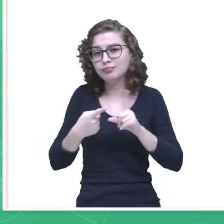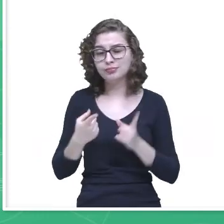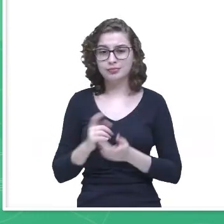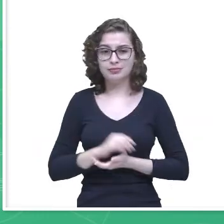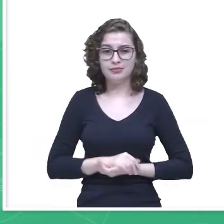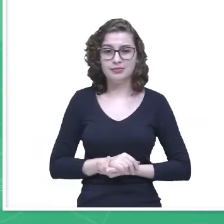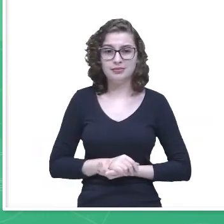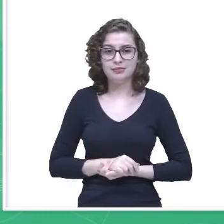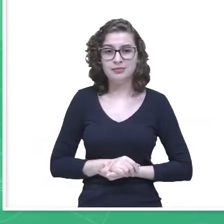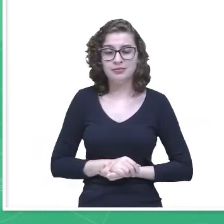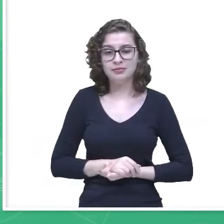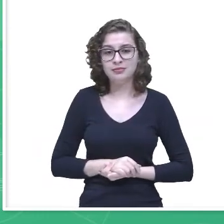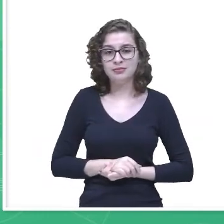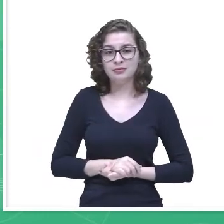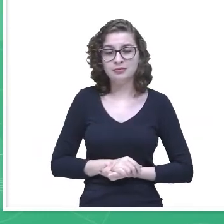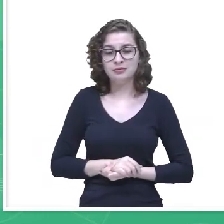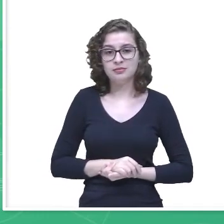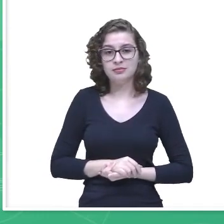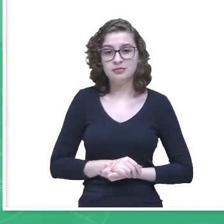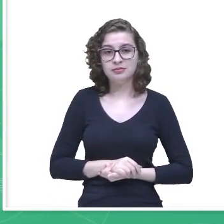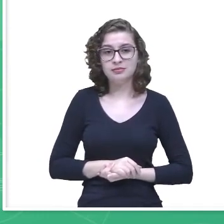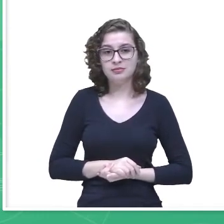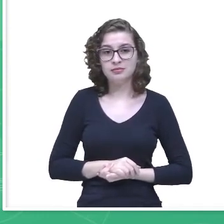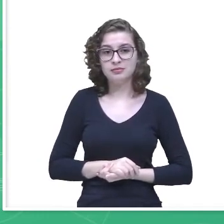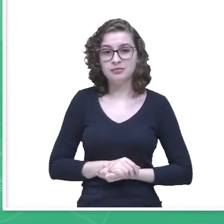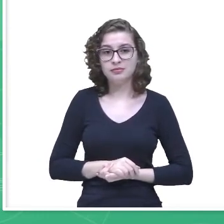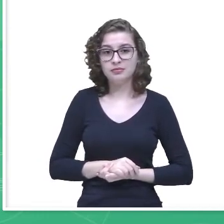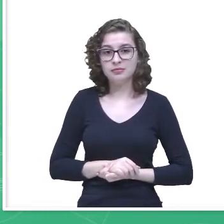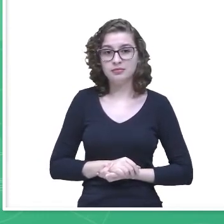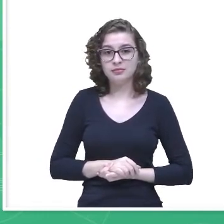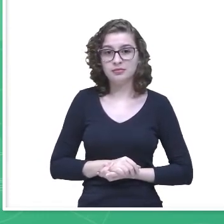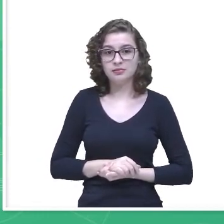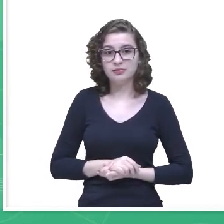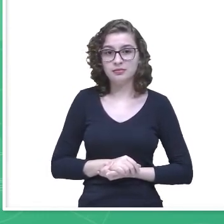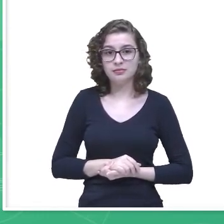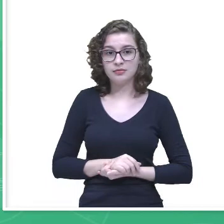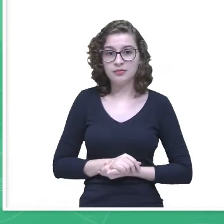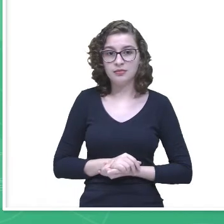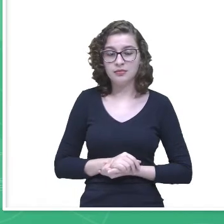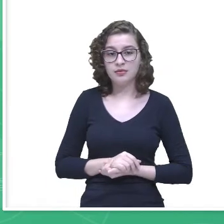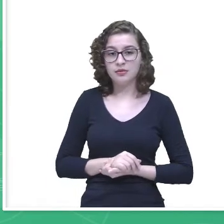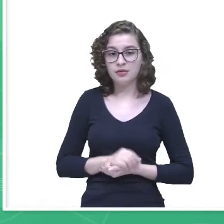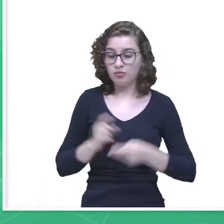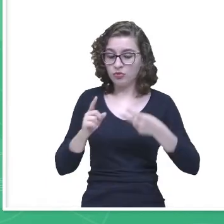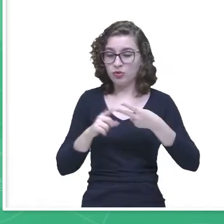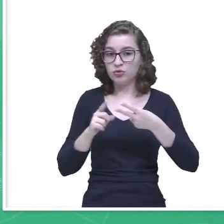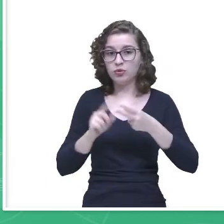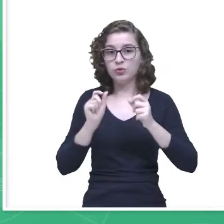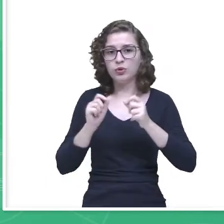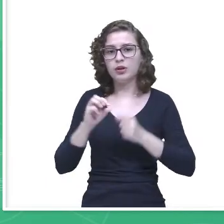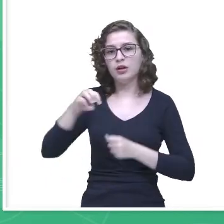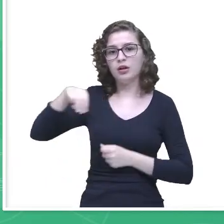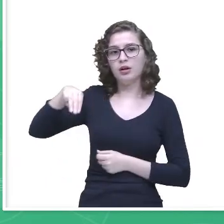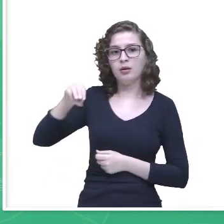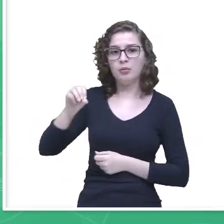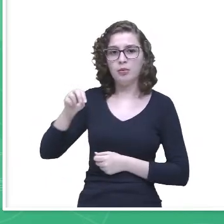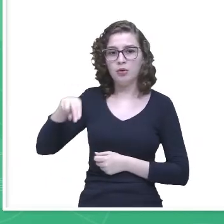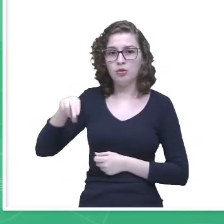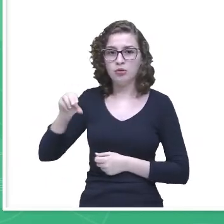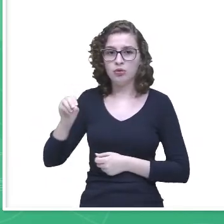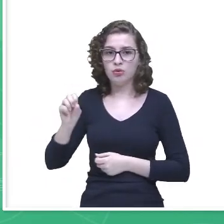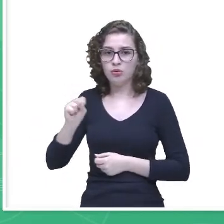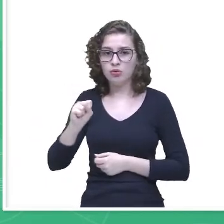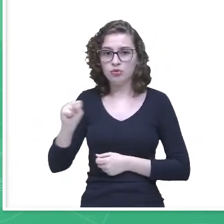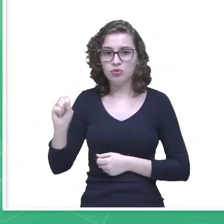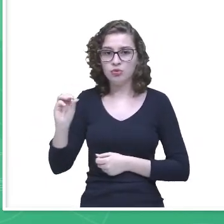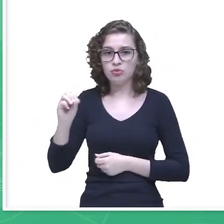de repente perder, né? Aí a gente tem, gente, a aneuploidia por monossomia, que é a ausência de uma cópia